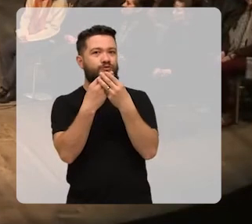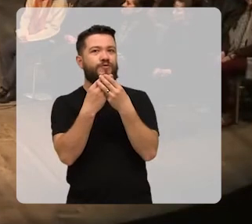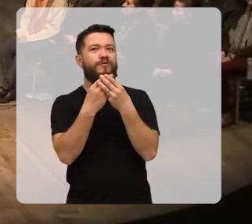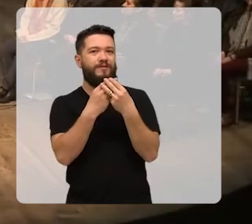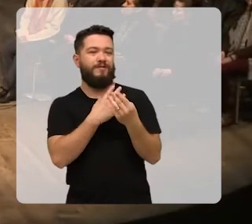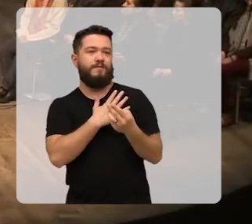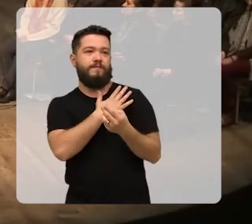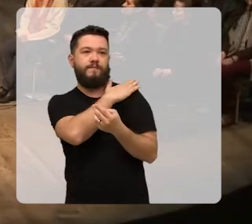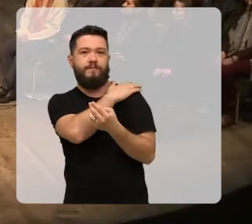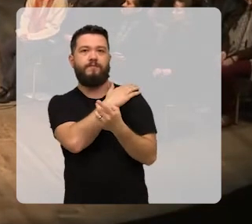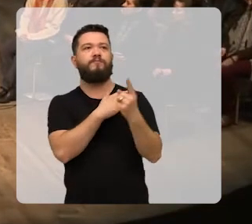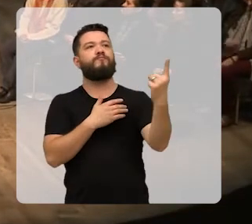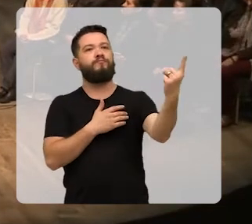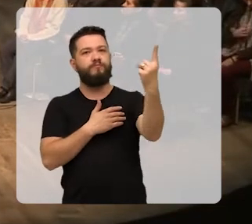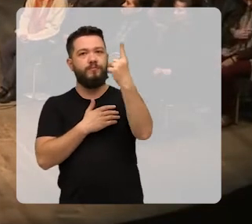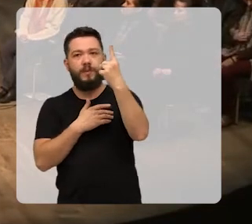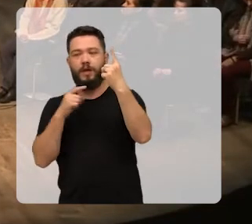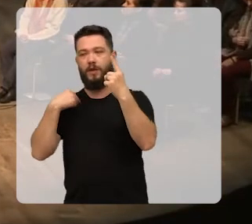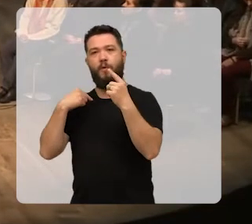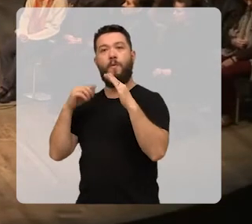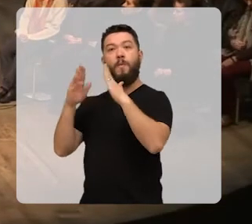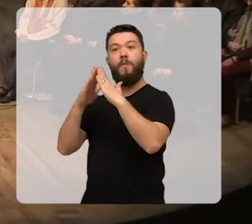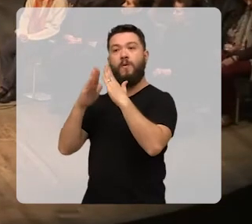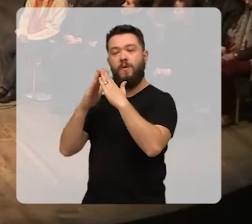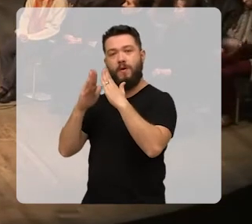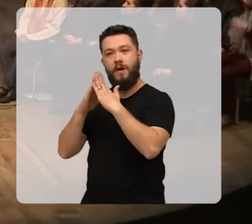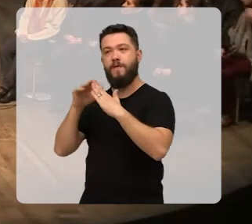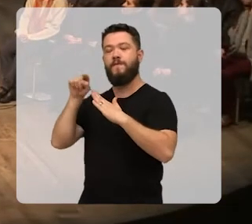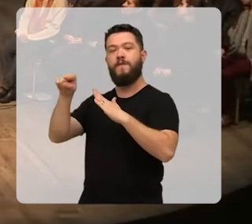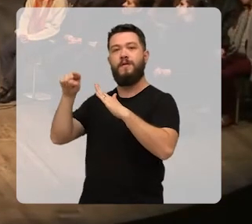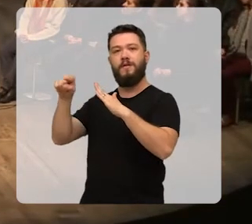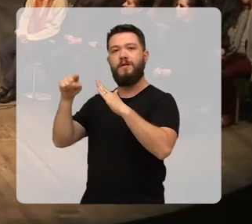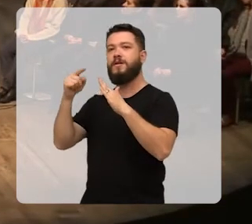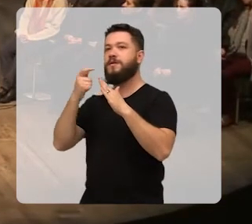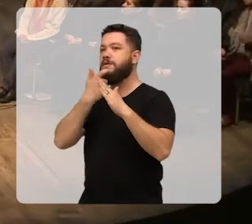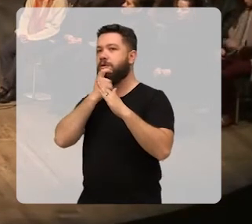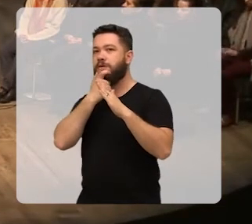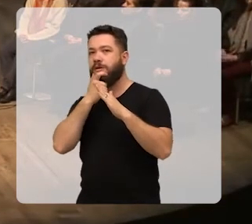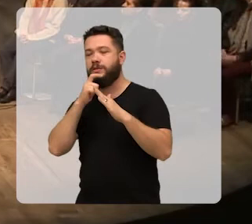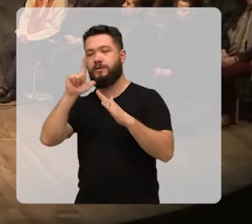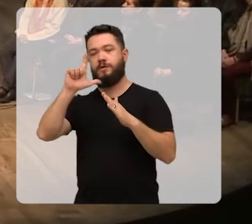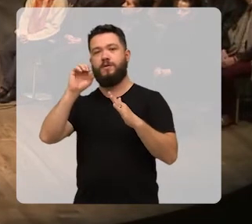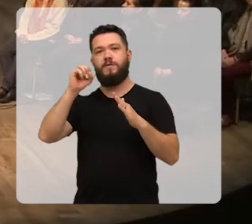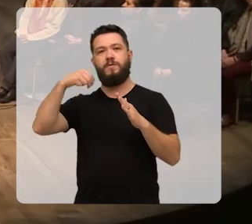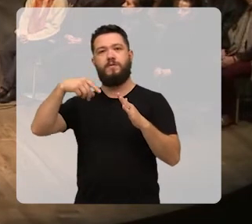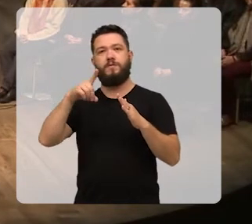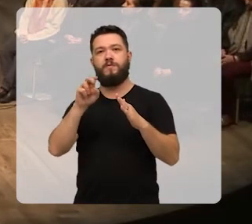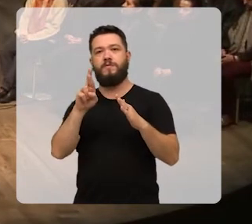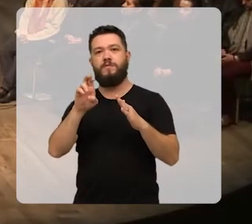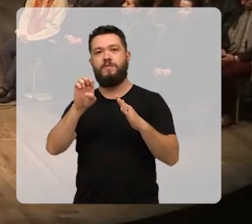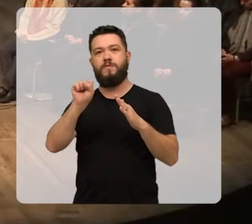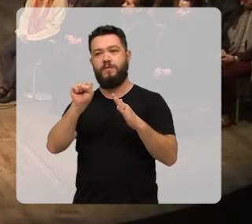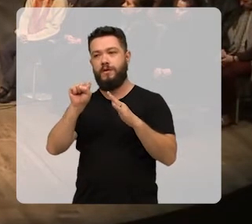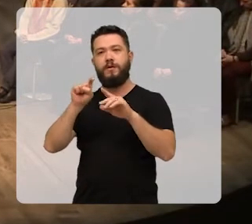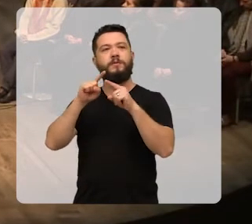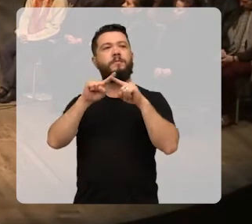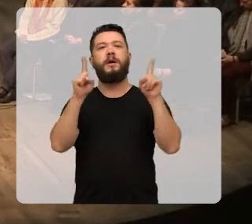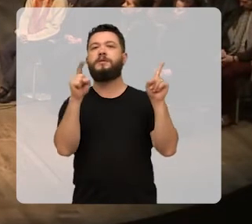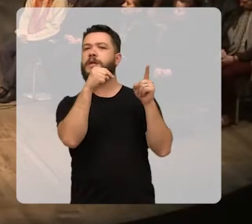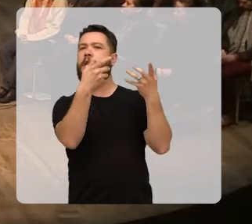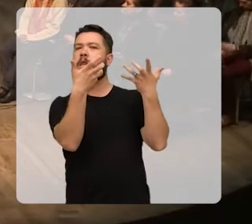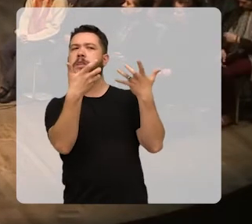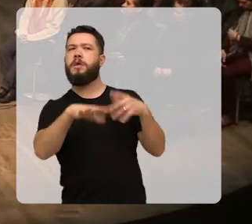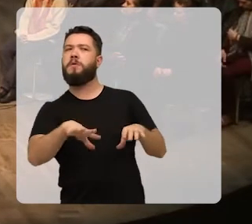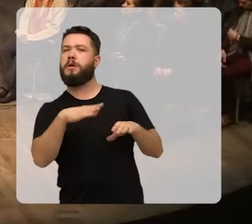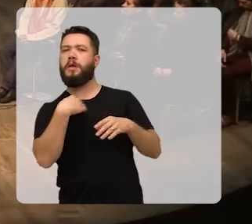quando morava com minha família em Londres e depois da guerra. Não quis agradecimento, mas